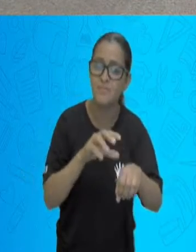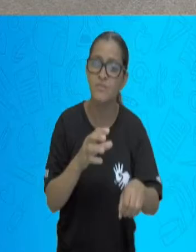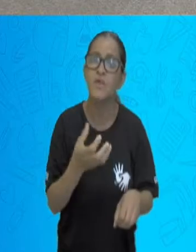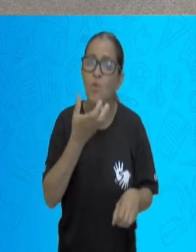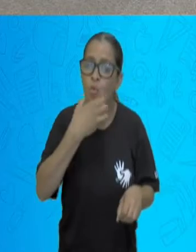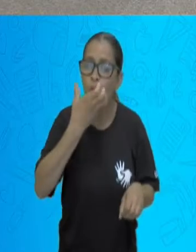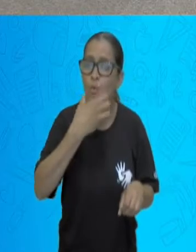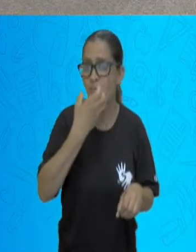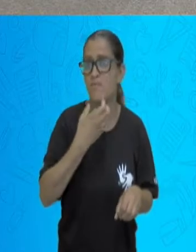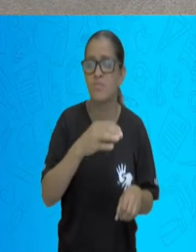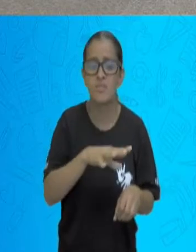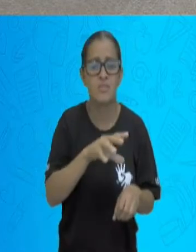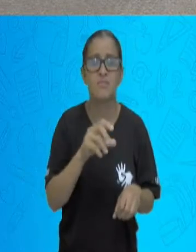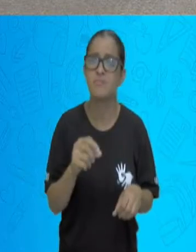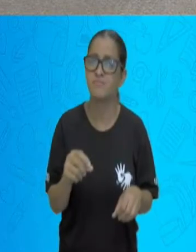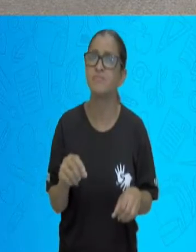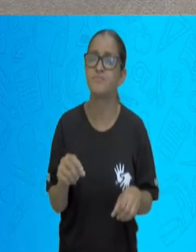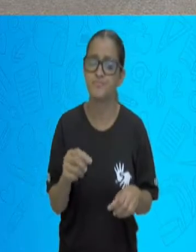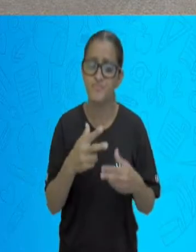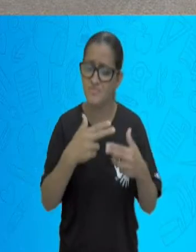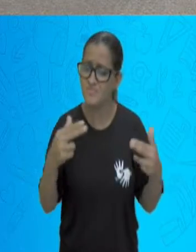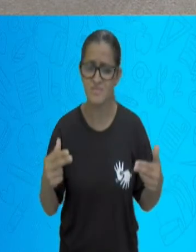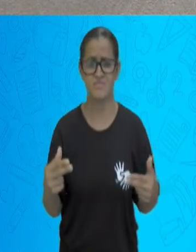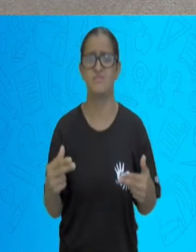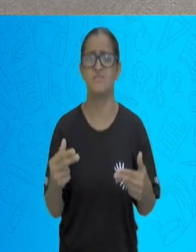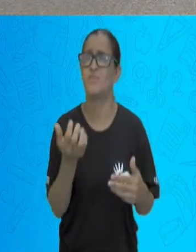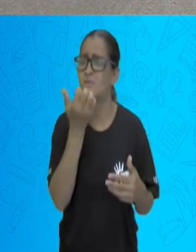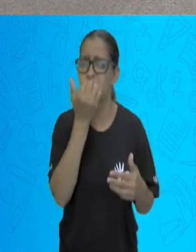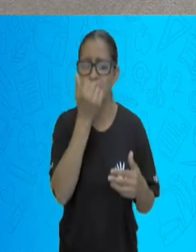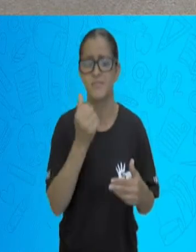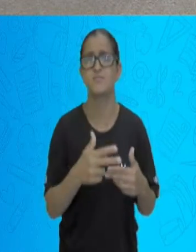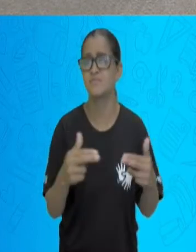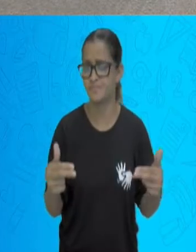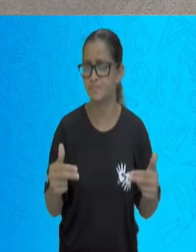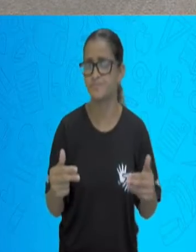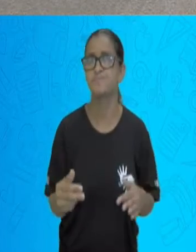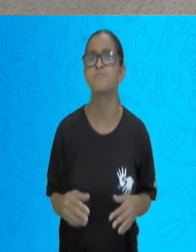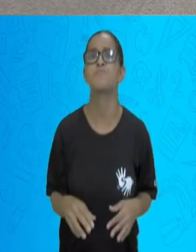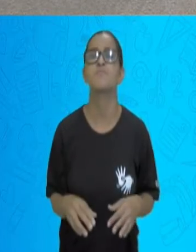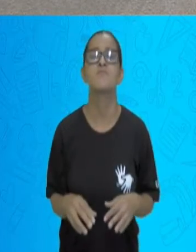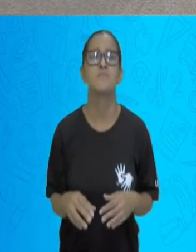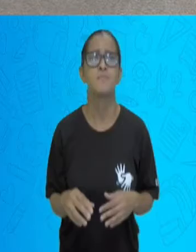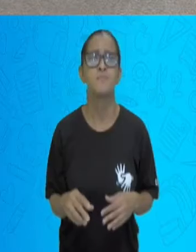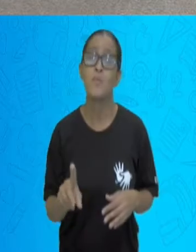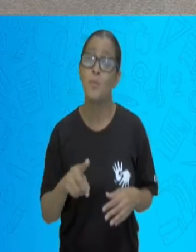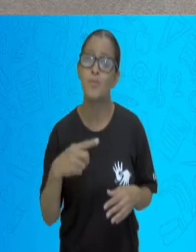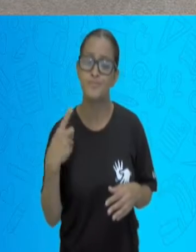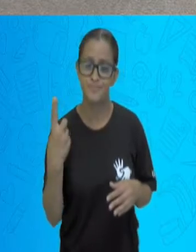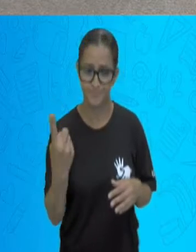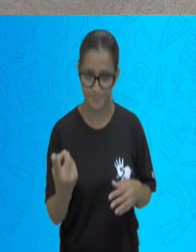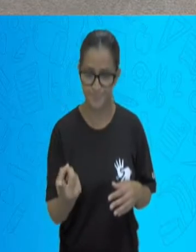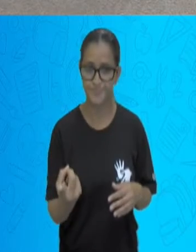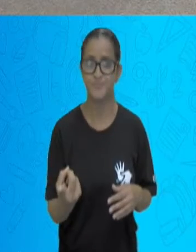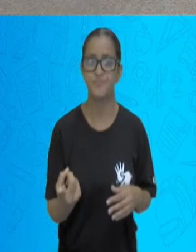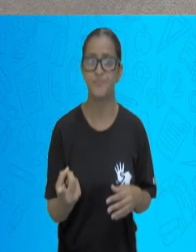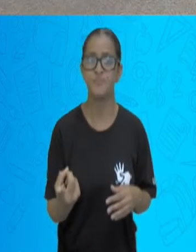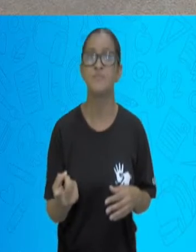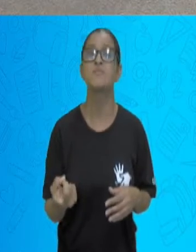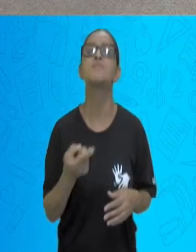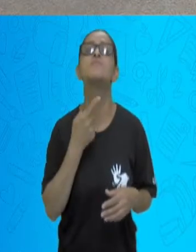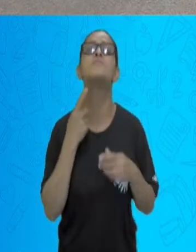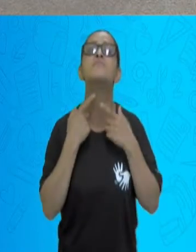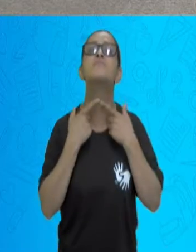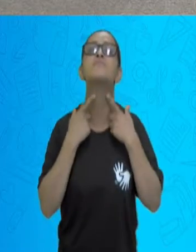sistema digestório e não ao sistema respiratório. Bom, logo depois da